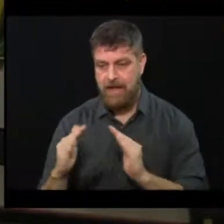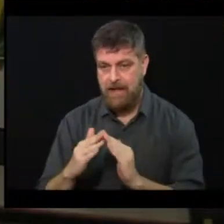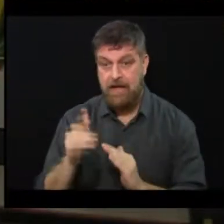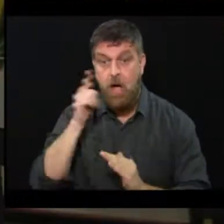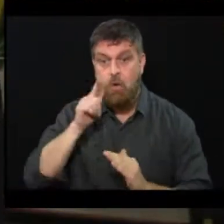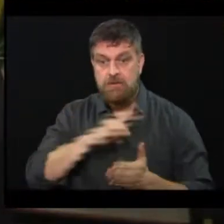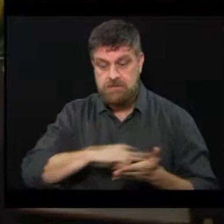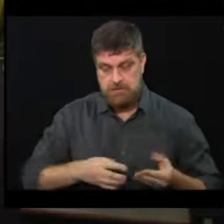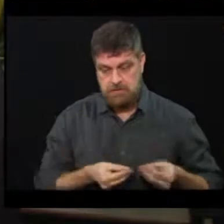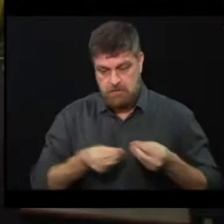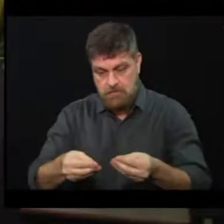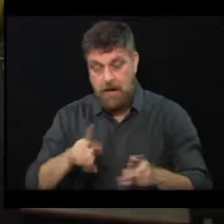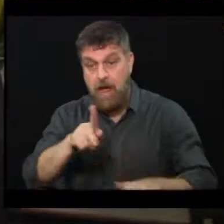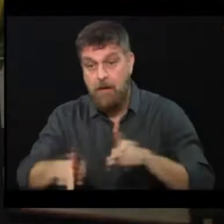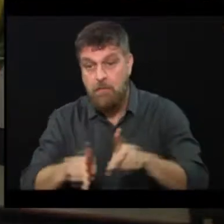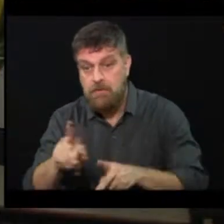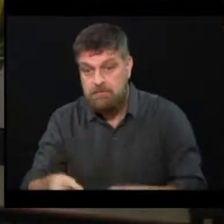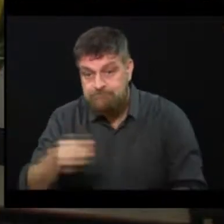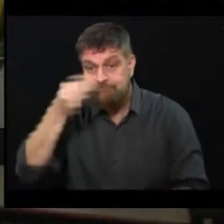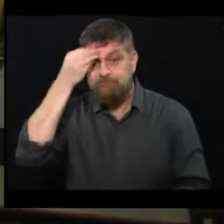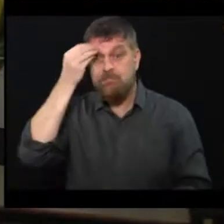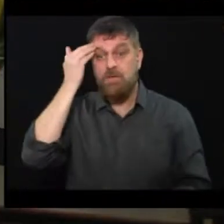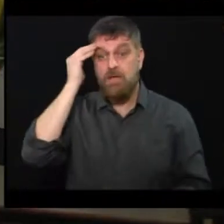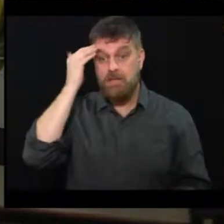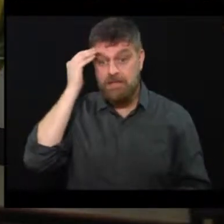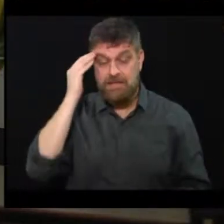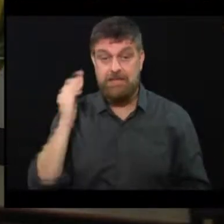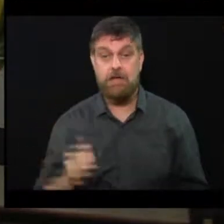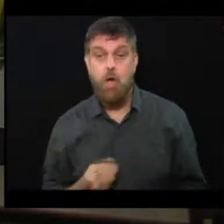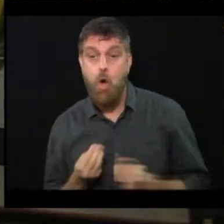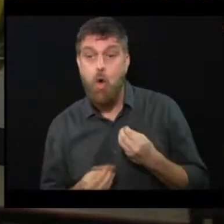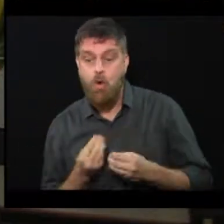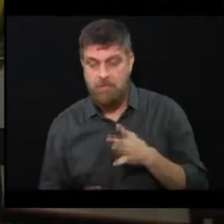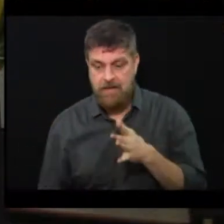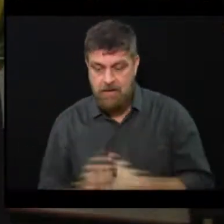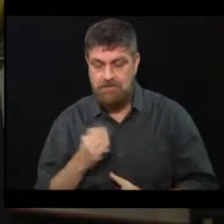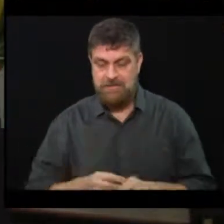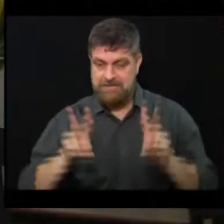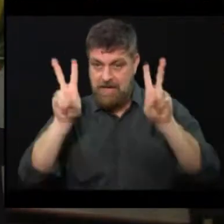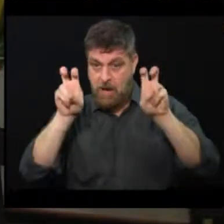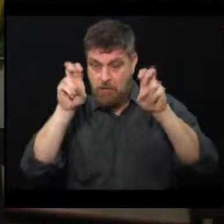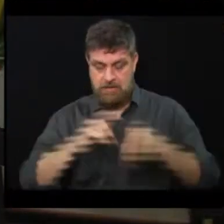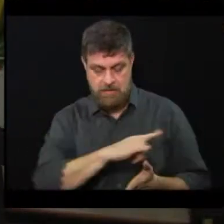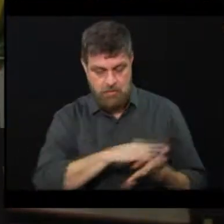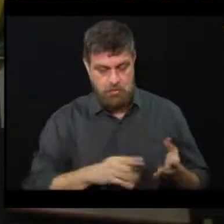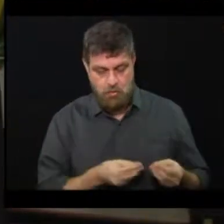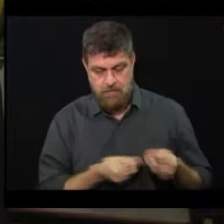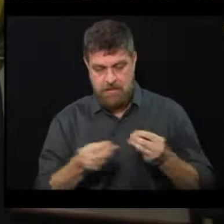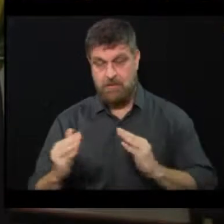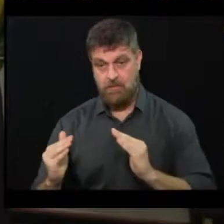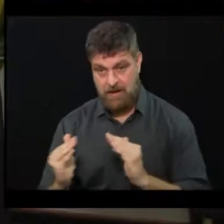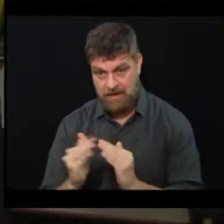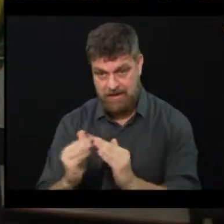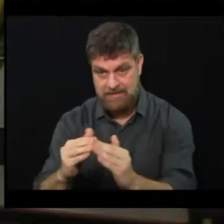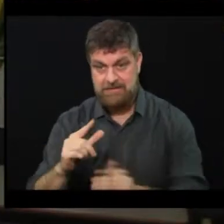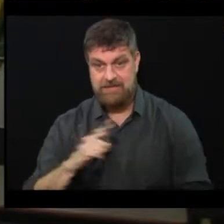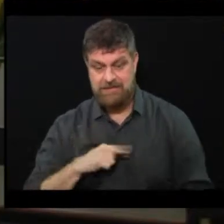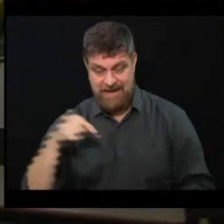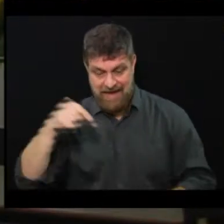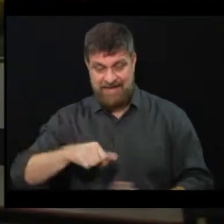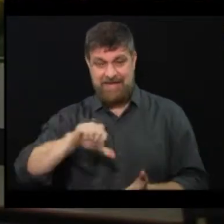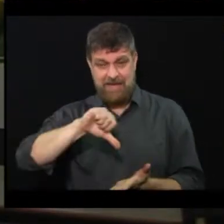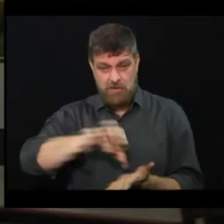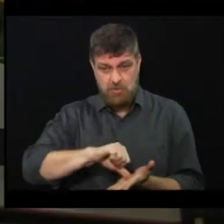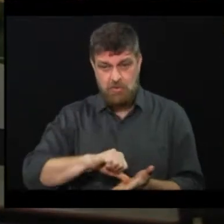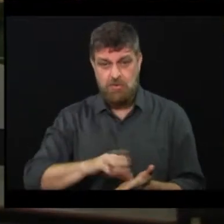população tenha a informação e fique por dentro de todos os assuntos relacionados à regularização fundiária esse é um núcleo que se